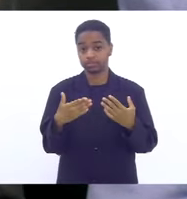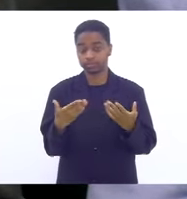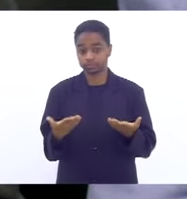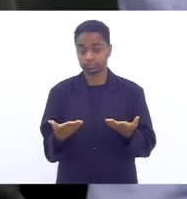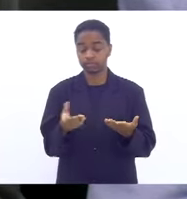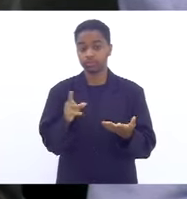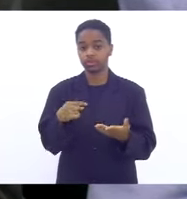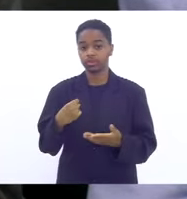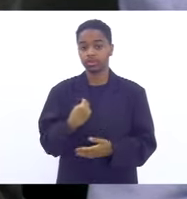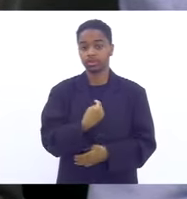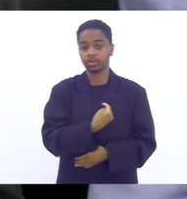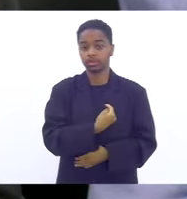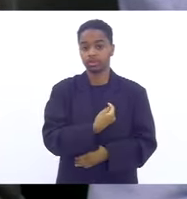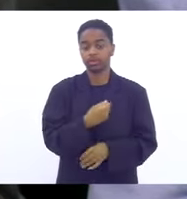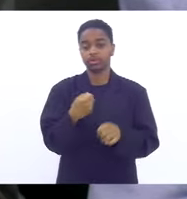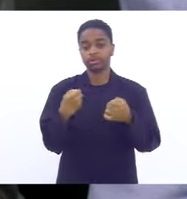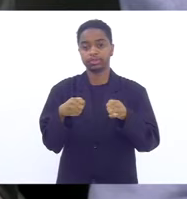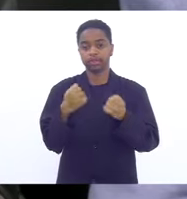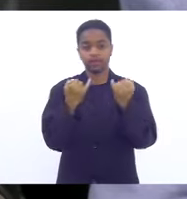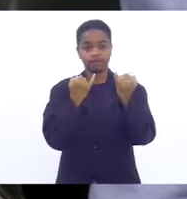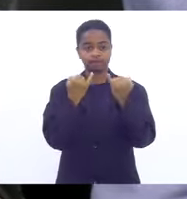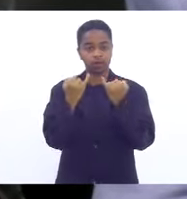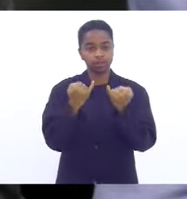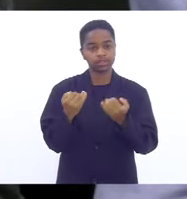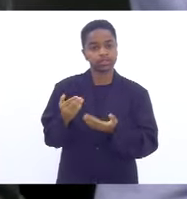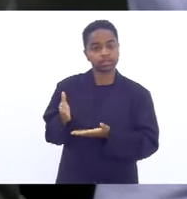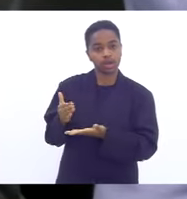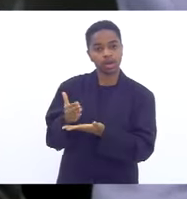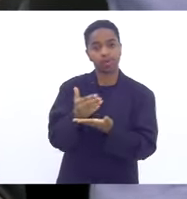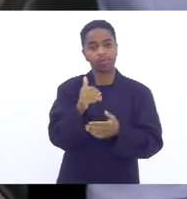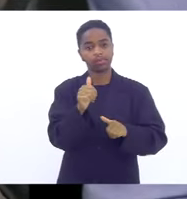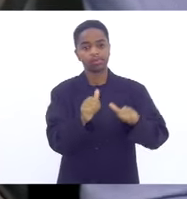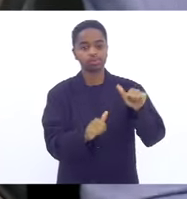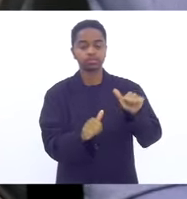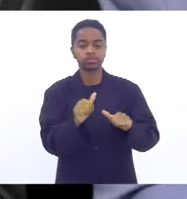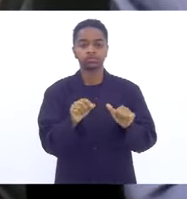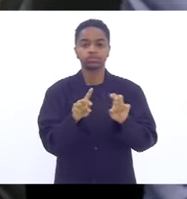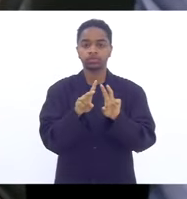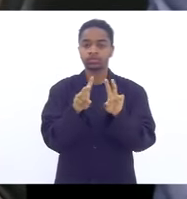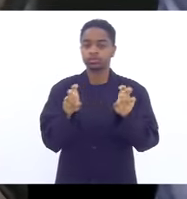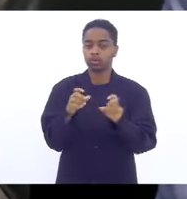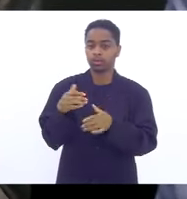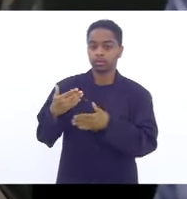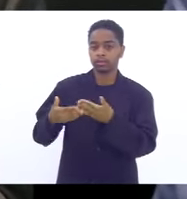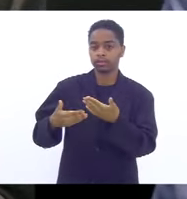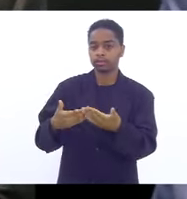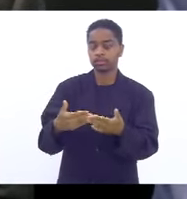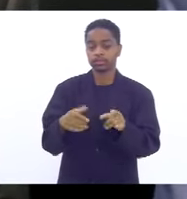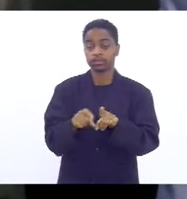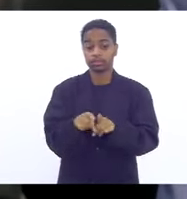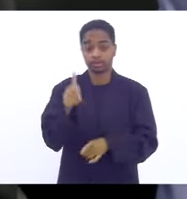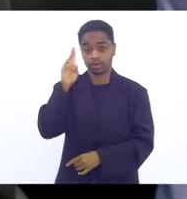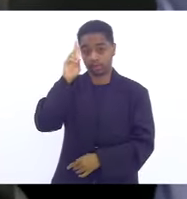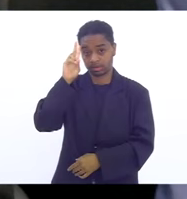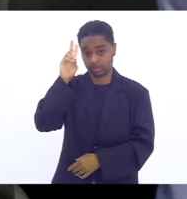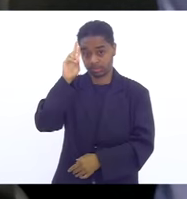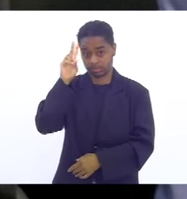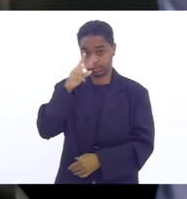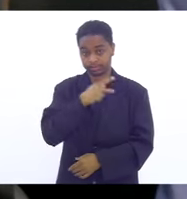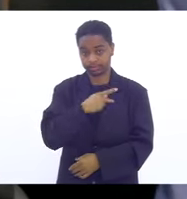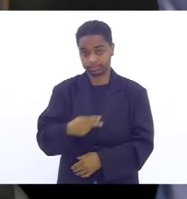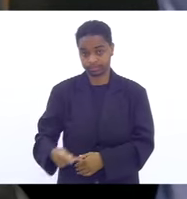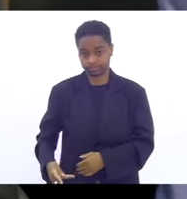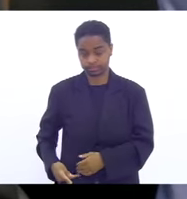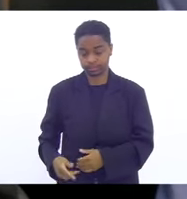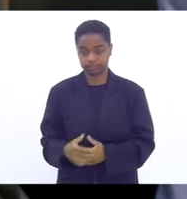nós reunirmos informações, reunirmos avaliações sobre esse processo. Lembrando também, senhor presidente,